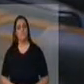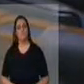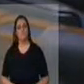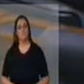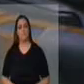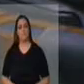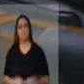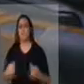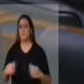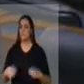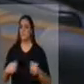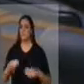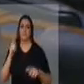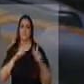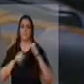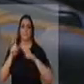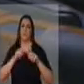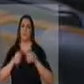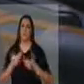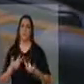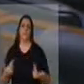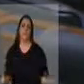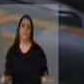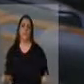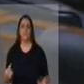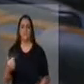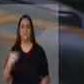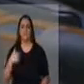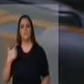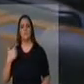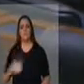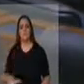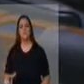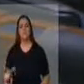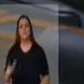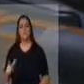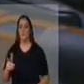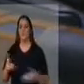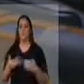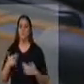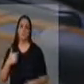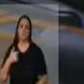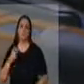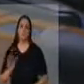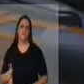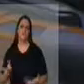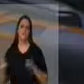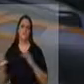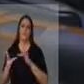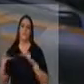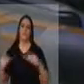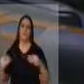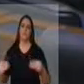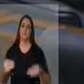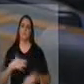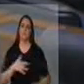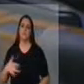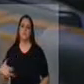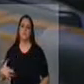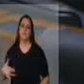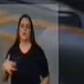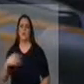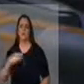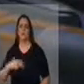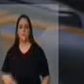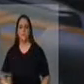precisamos avançar, e eu gostaria mais uma vez, tenho mantido muita conversa junto ao Ministério da Saúde, com o doutor Francisco, com o